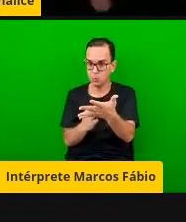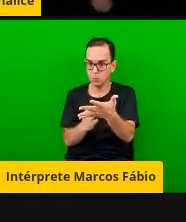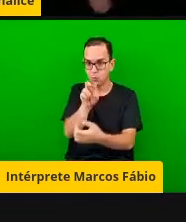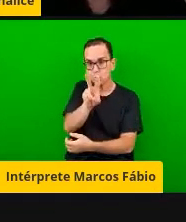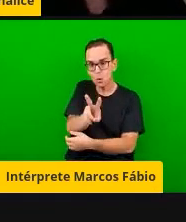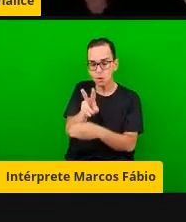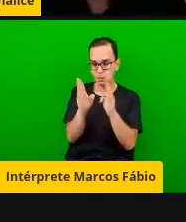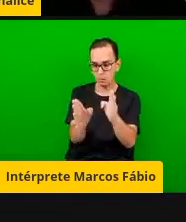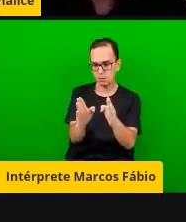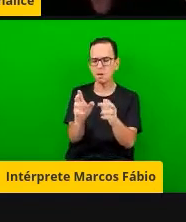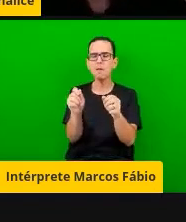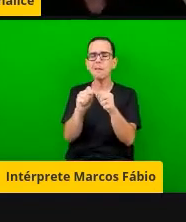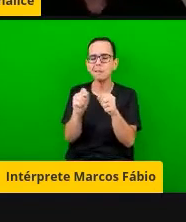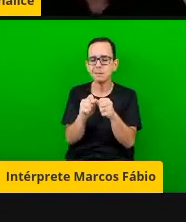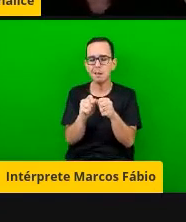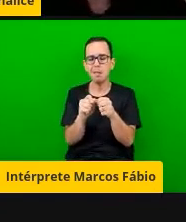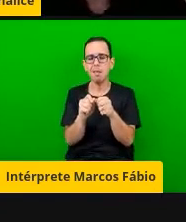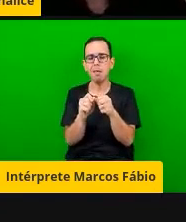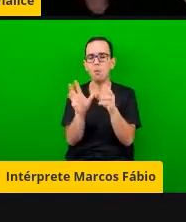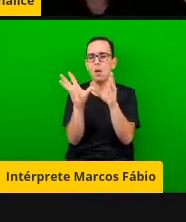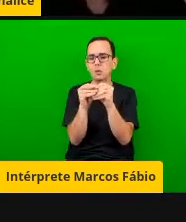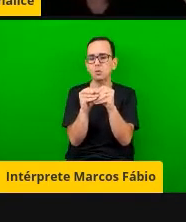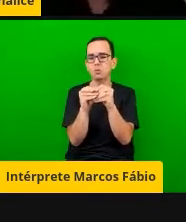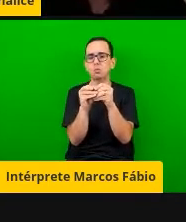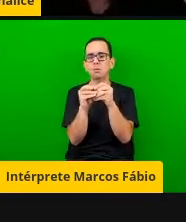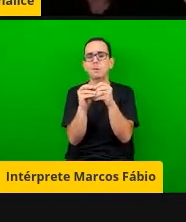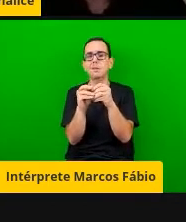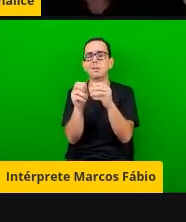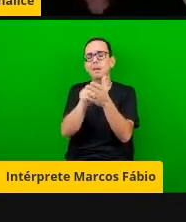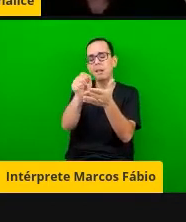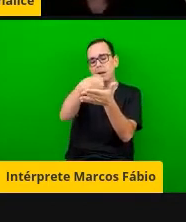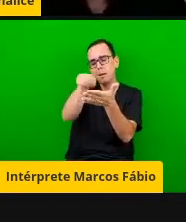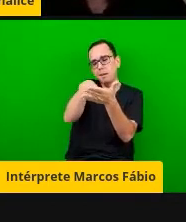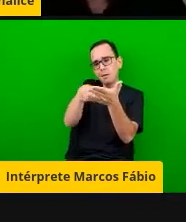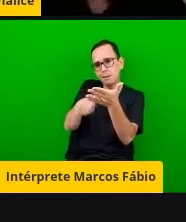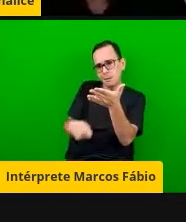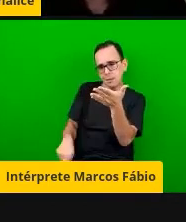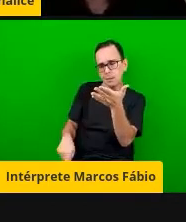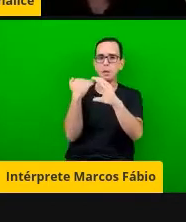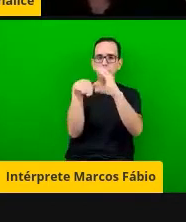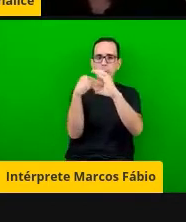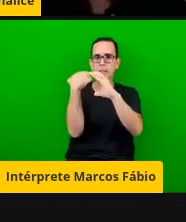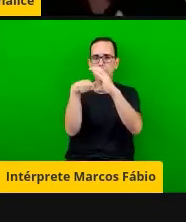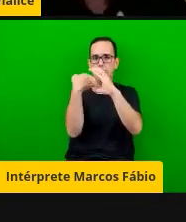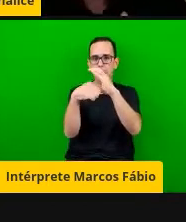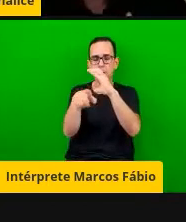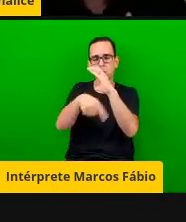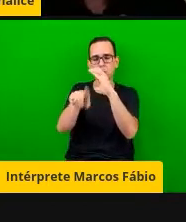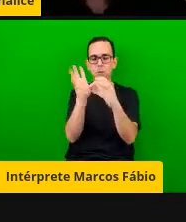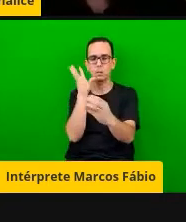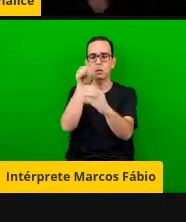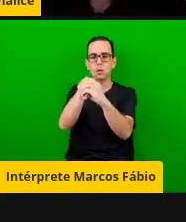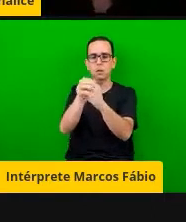um produto, vamos falar, é uma resenha, um resumo, a gente ainda vai mandar para vocês tudo por e-mail. No e-mail que vocês fizeram a inscrição de vocês no